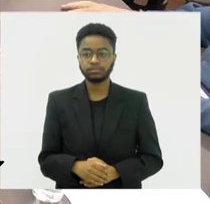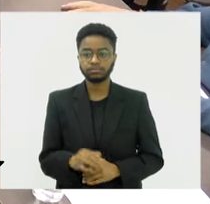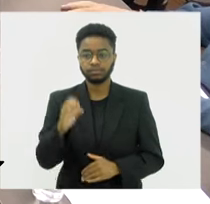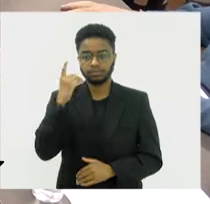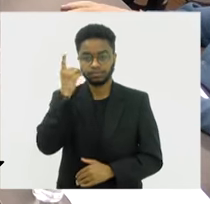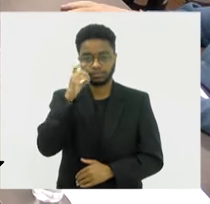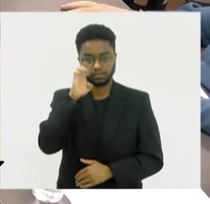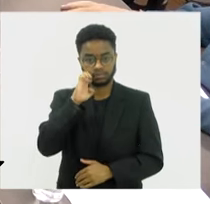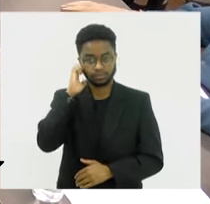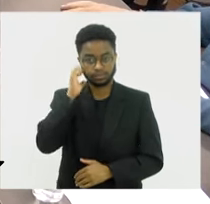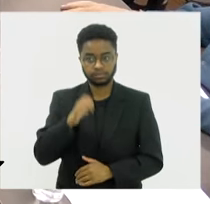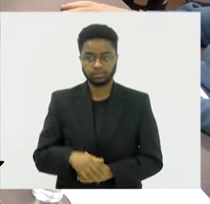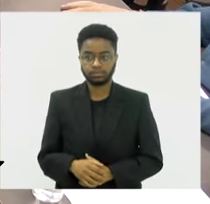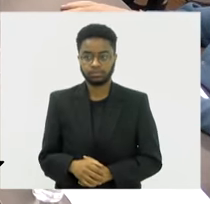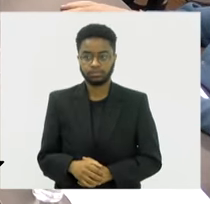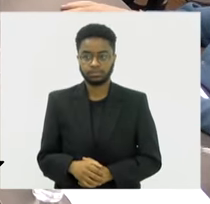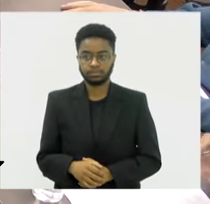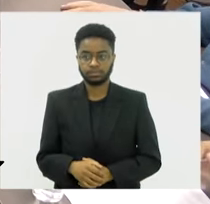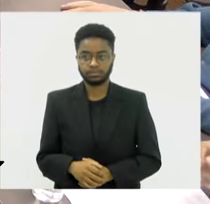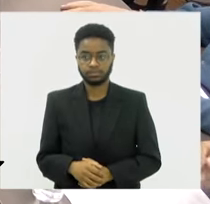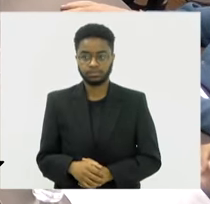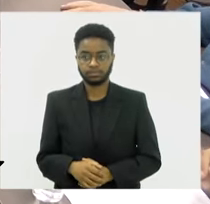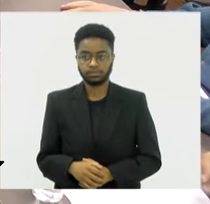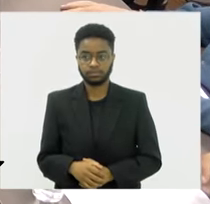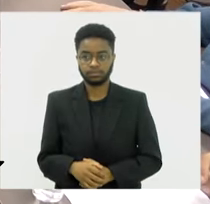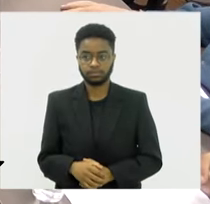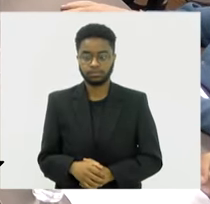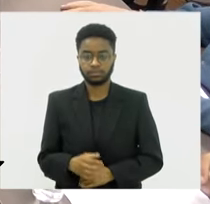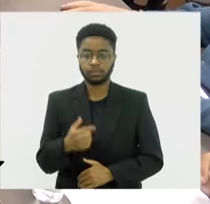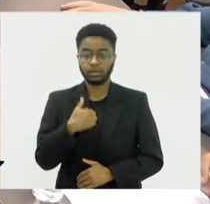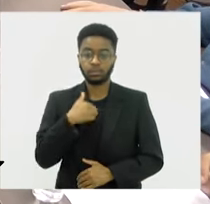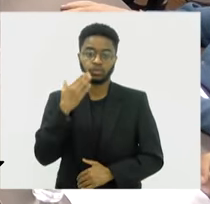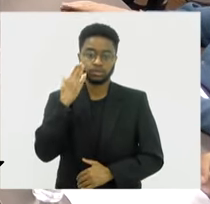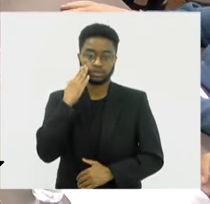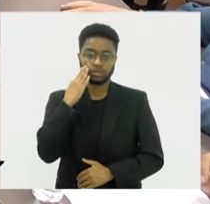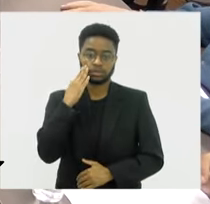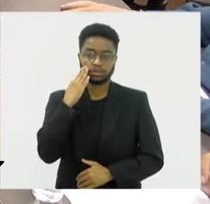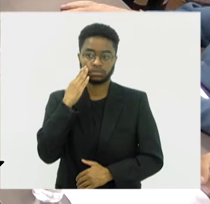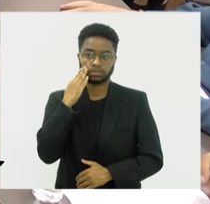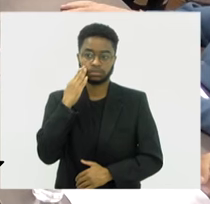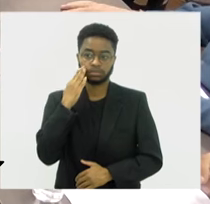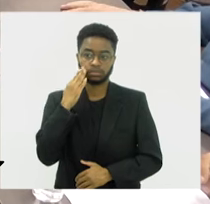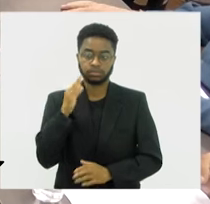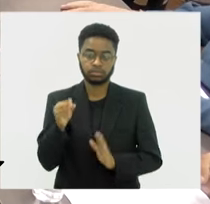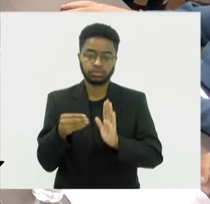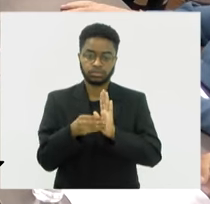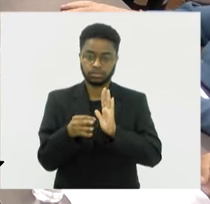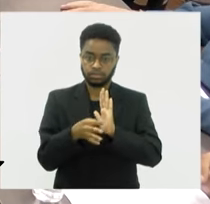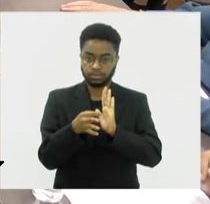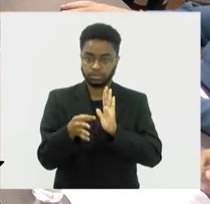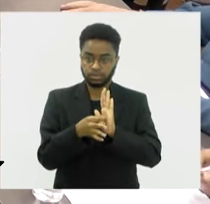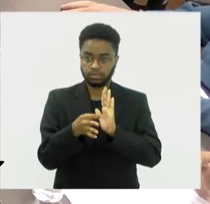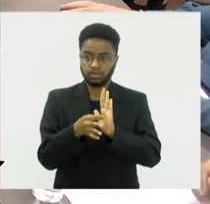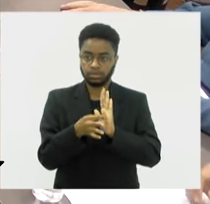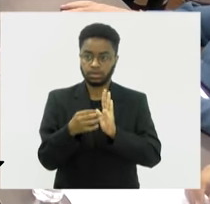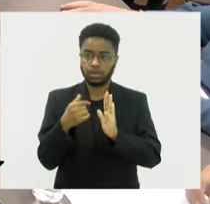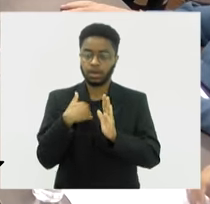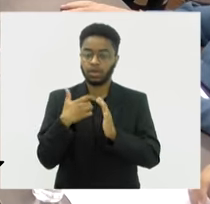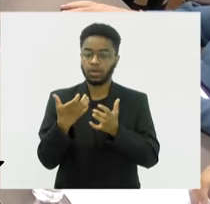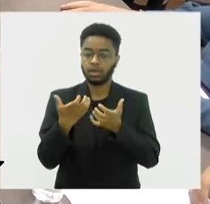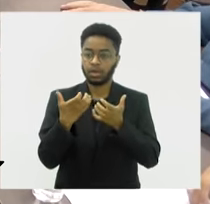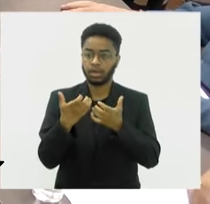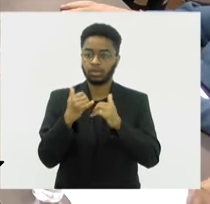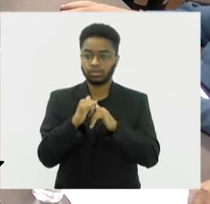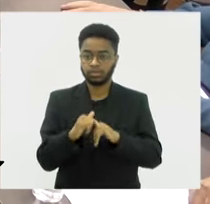Élica, em discussão. Presidente, aceito com humildade o parecer. Falando que queria colocar aqui que